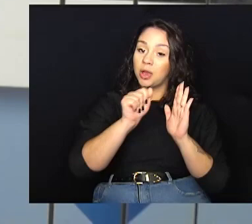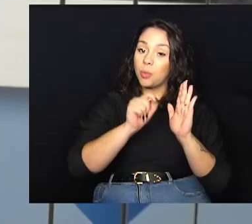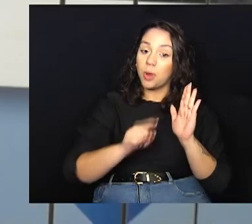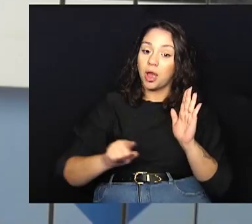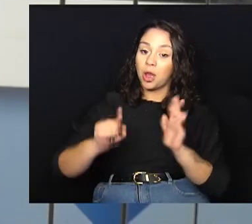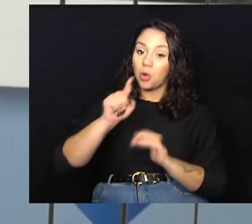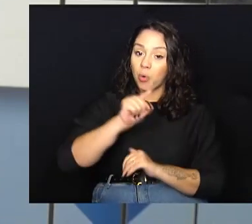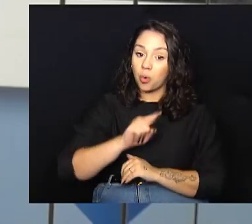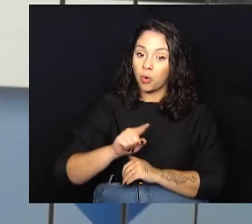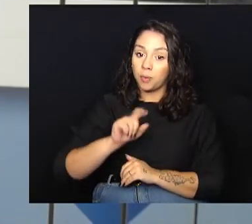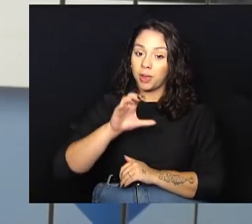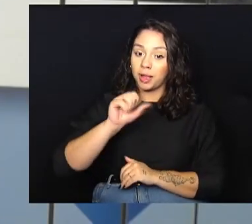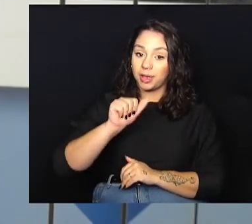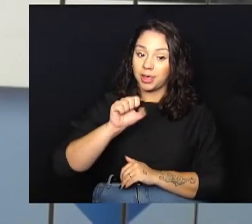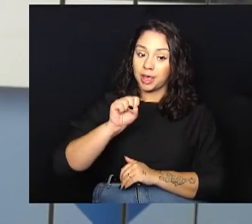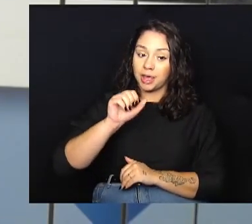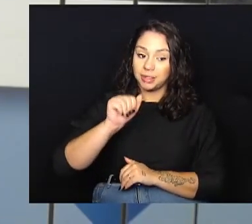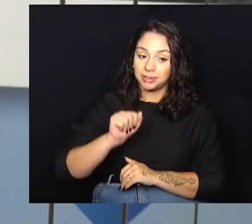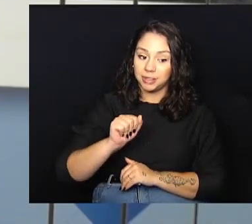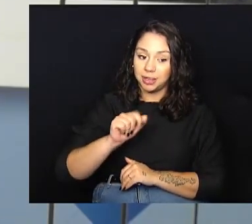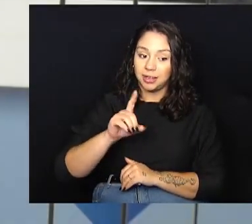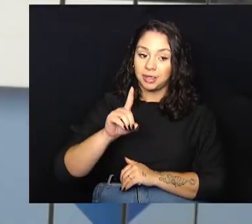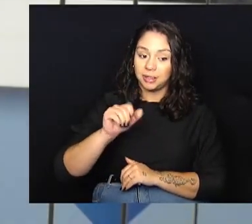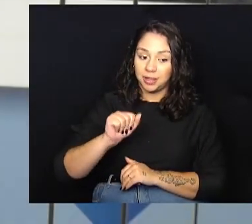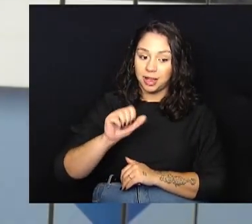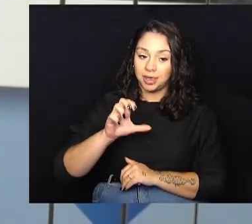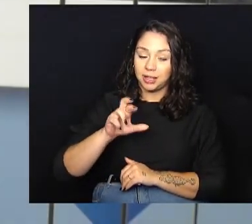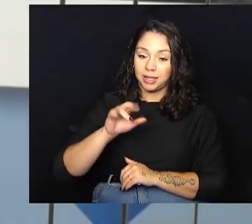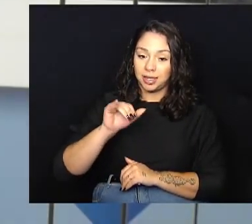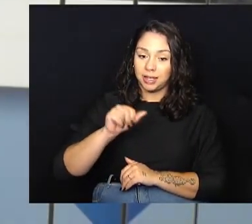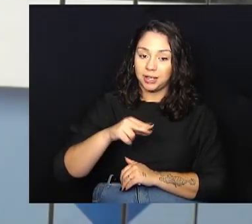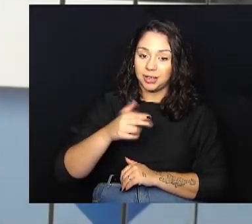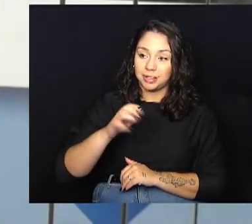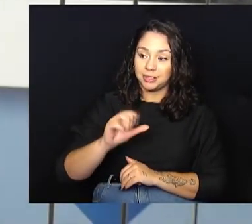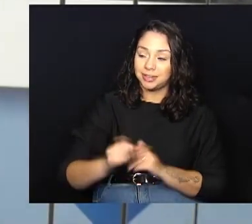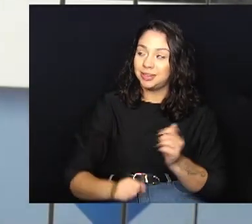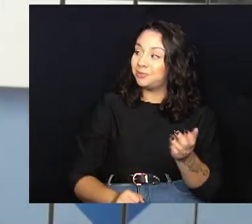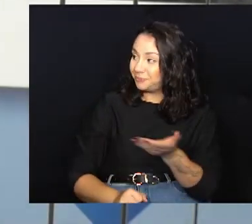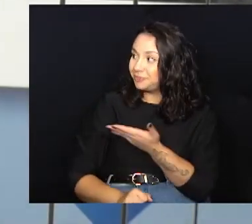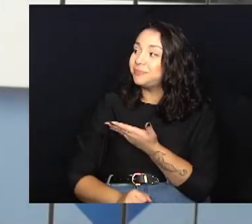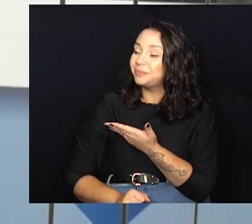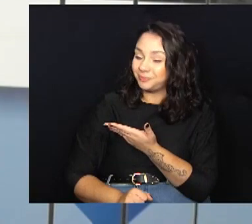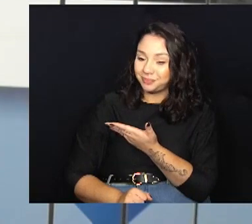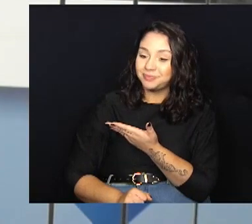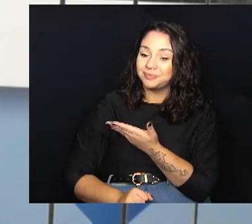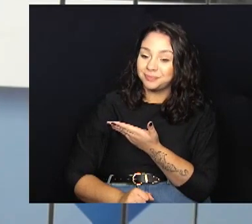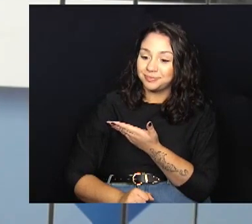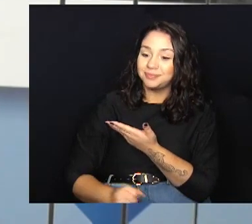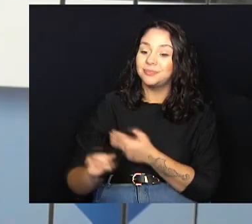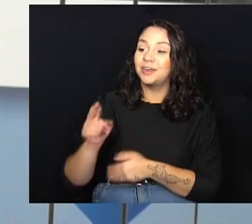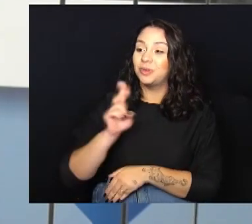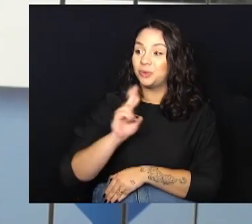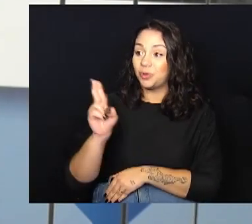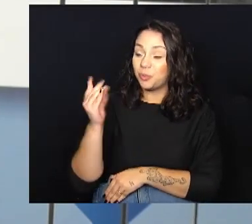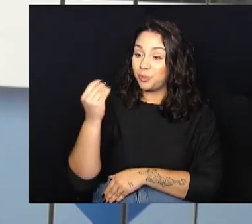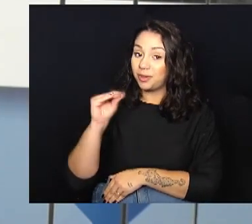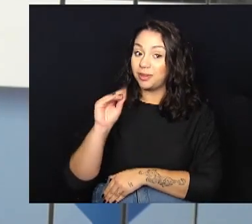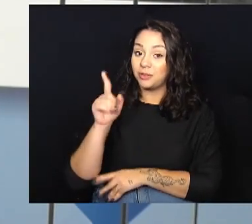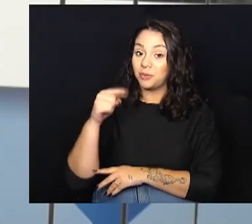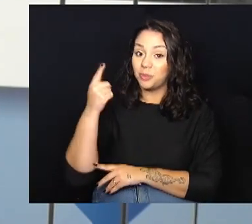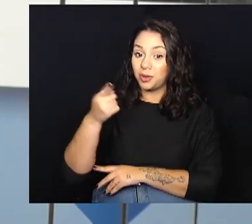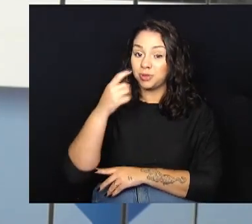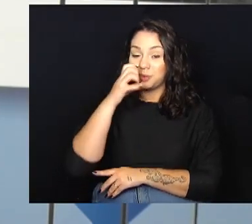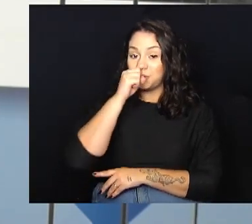que é arroba Casa da Criança vai lá coloca o seu nome para ser voluntário no próximo sábado dia 8